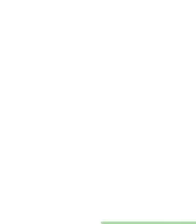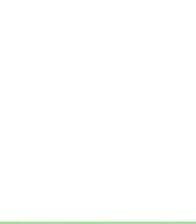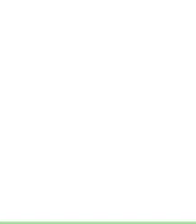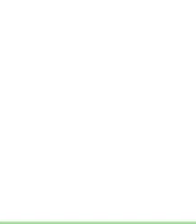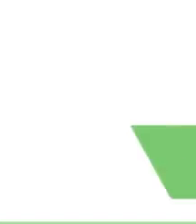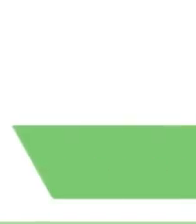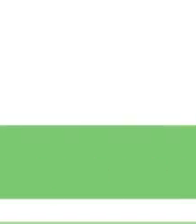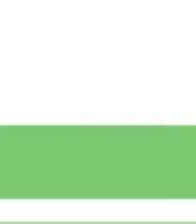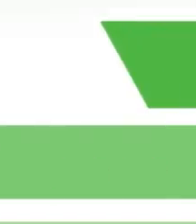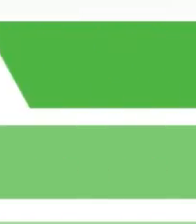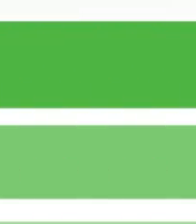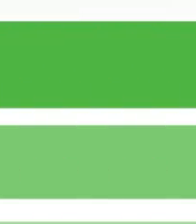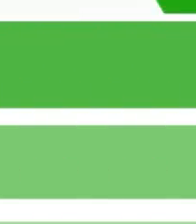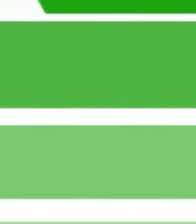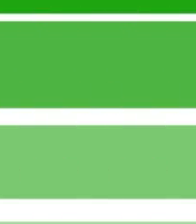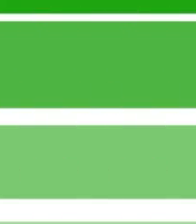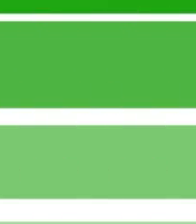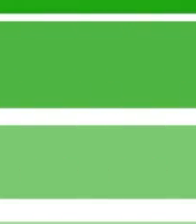Música